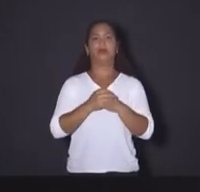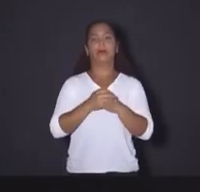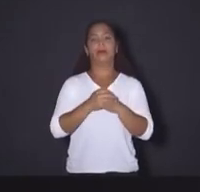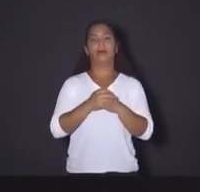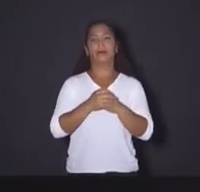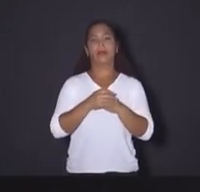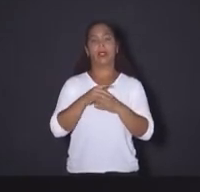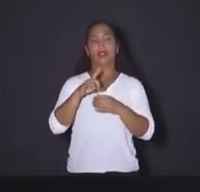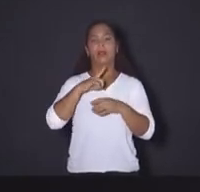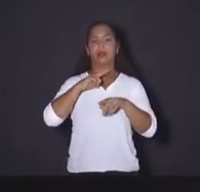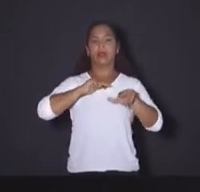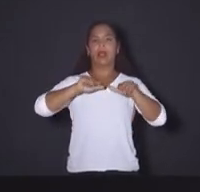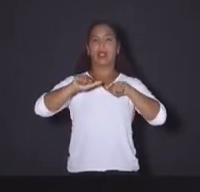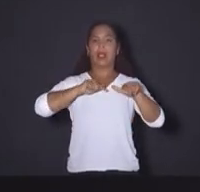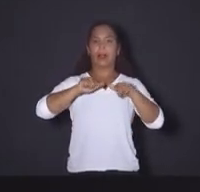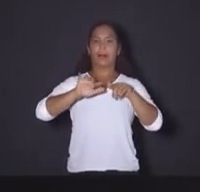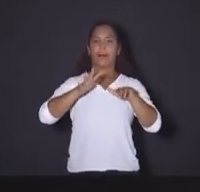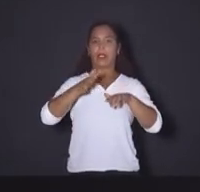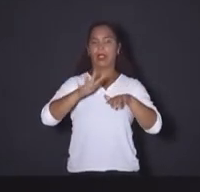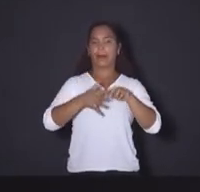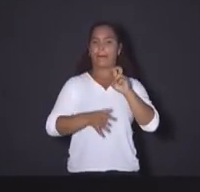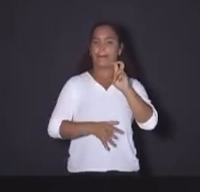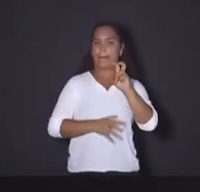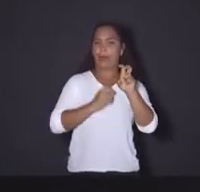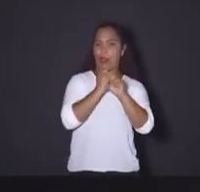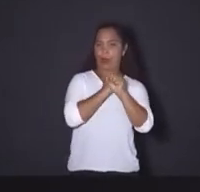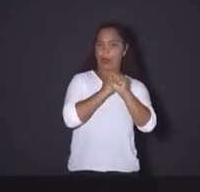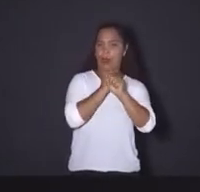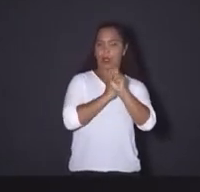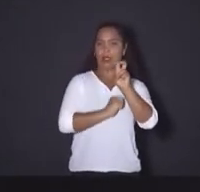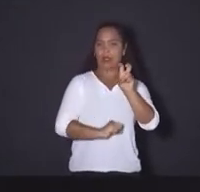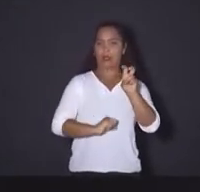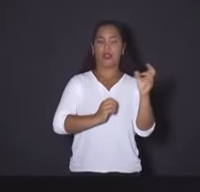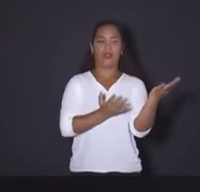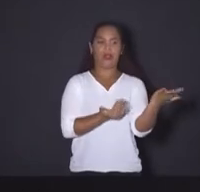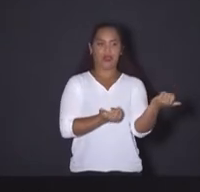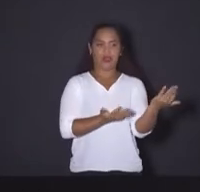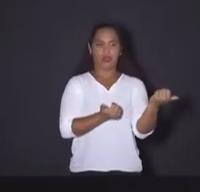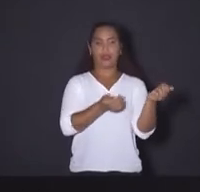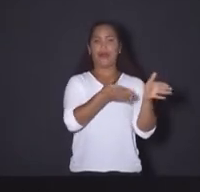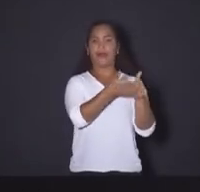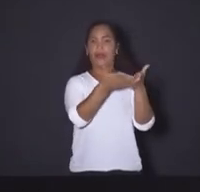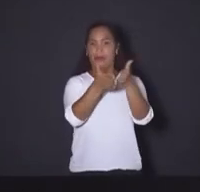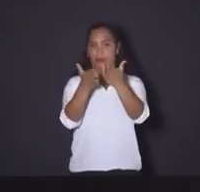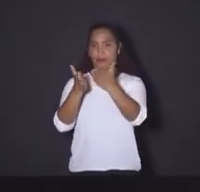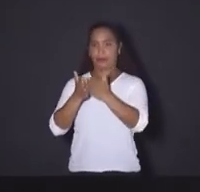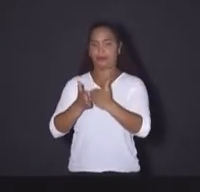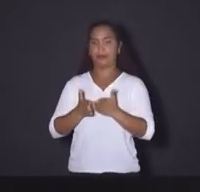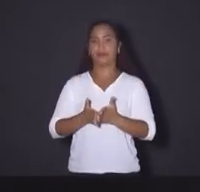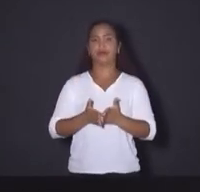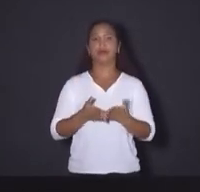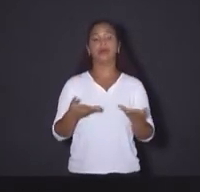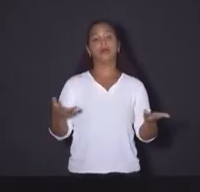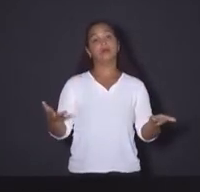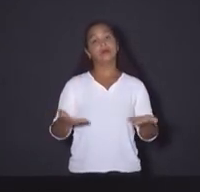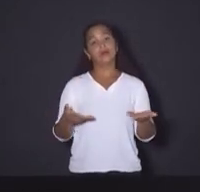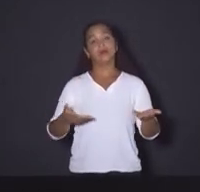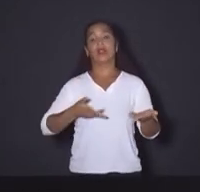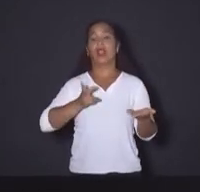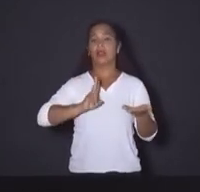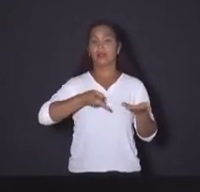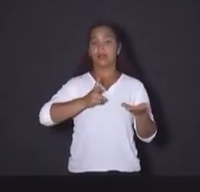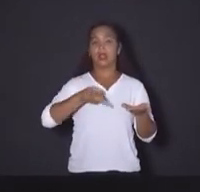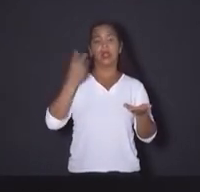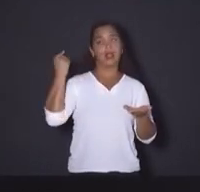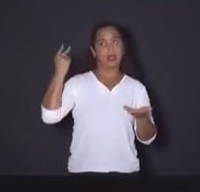gente desenvolve trabalho há mais ou menos 5 anos, um grupo com jovens de periferias. E... de antemão, a gente sempre trabalhou,